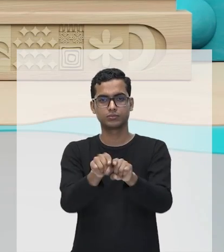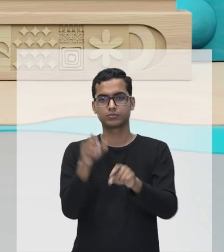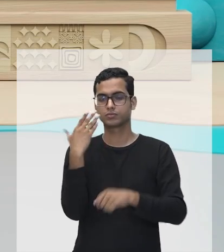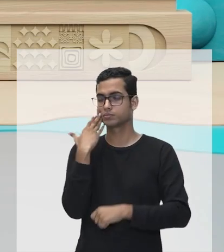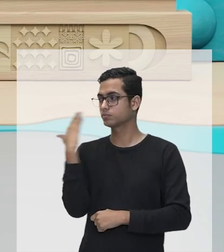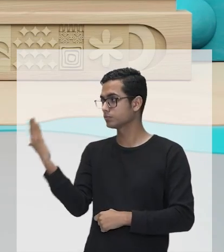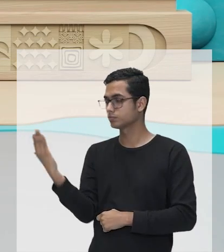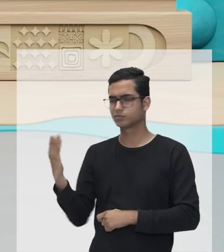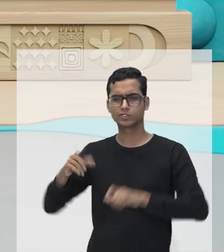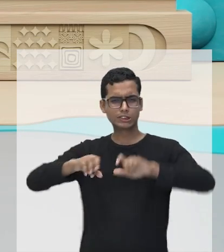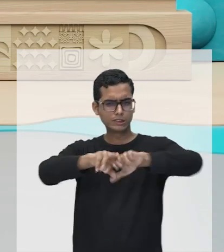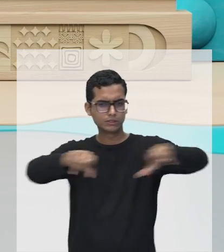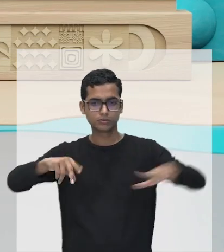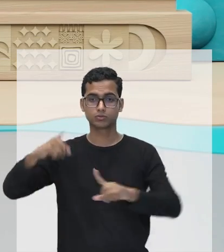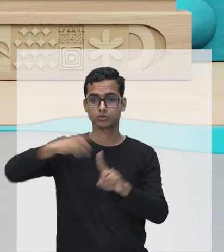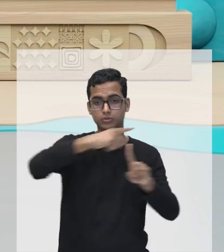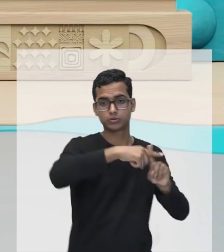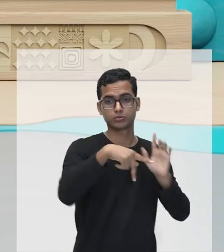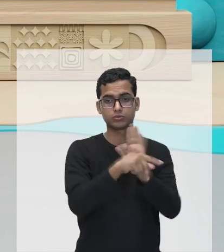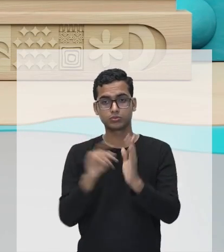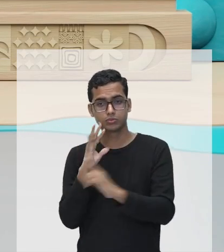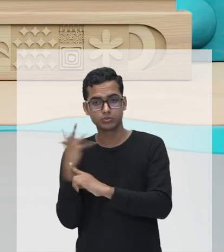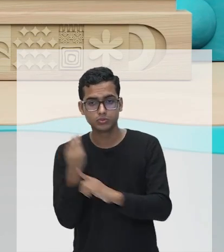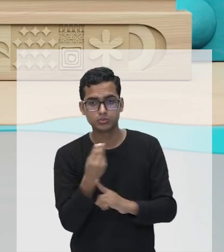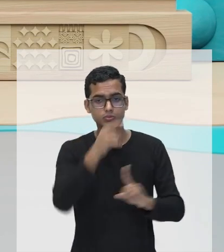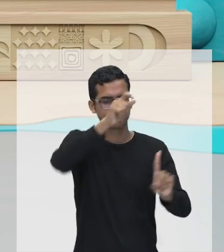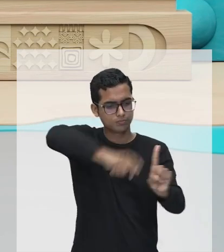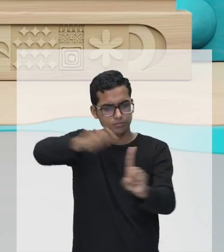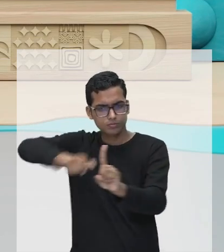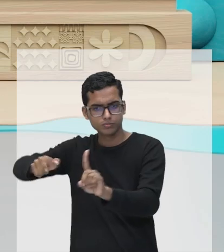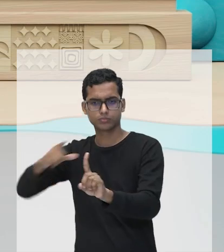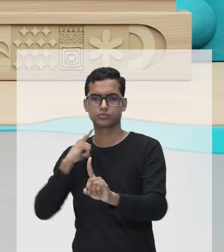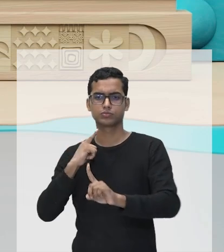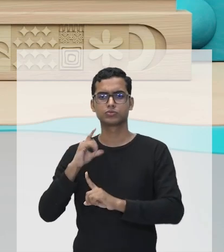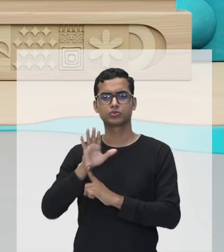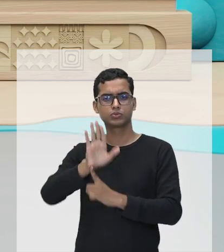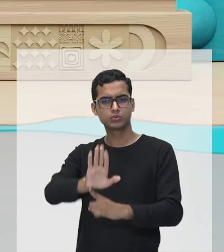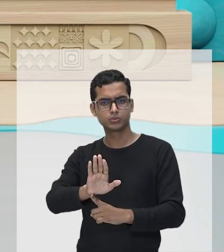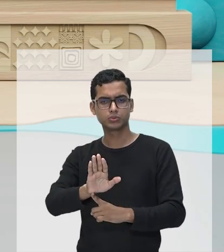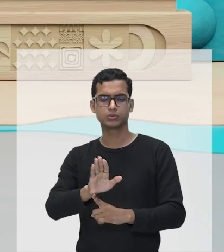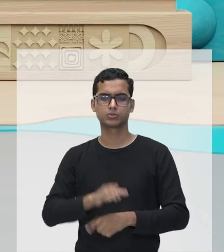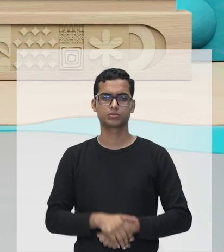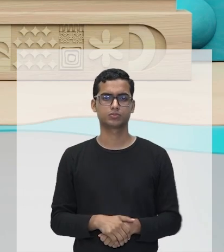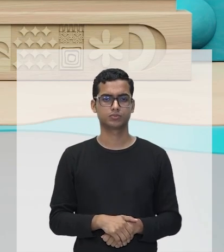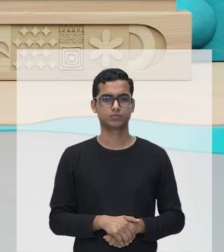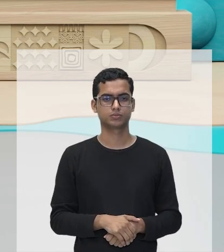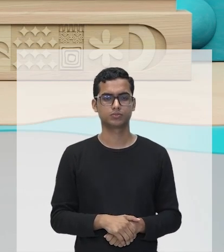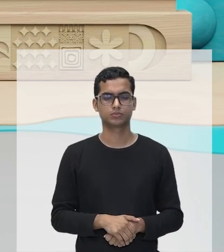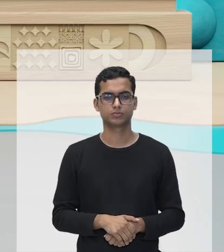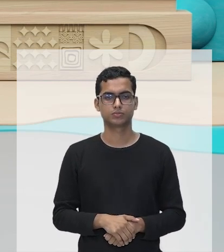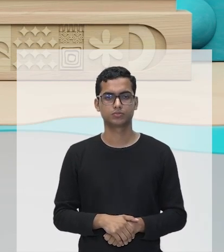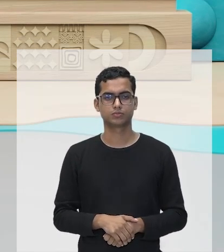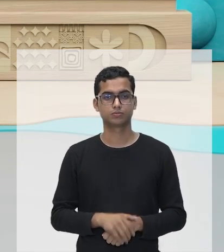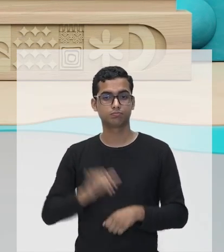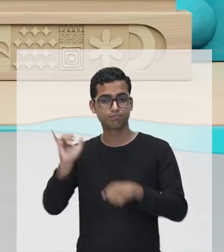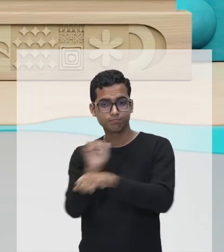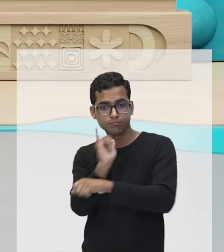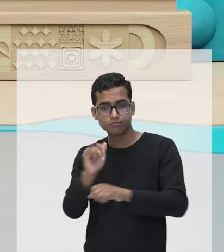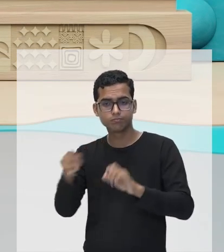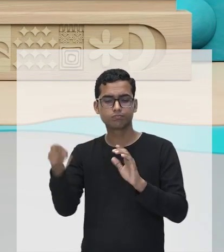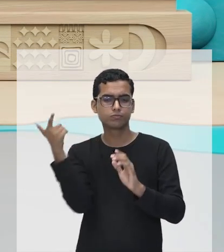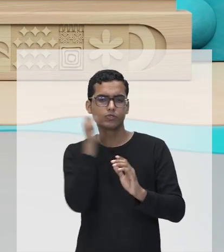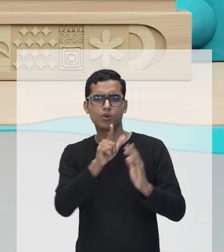diferentes estilos artísticos, cada artista tem uma maneira de pintar, certo? Uma maneira de